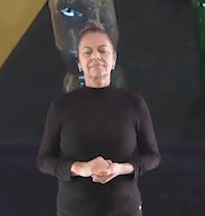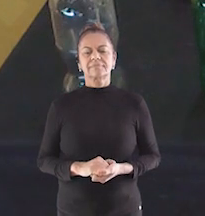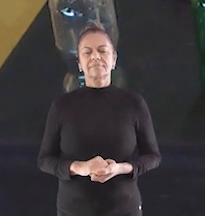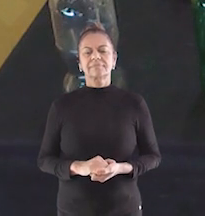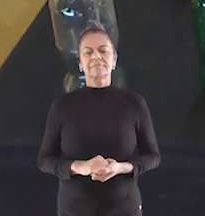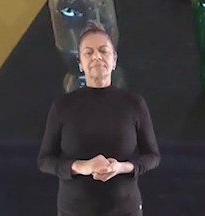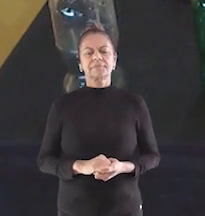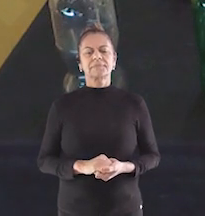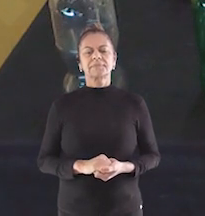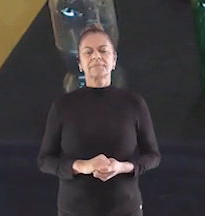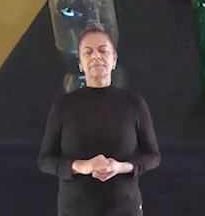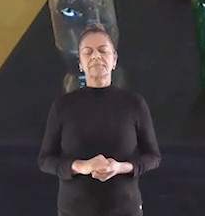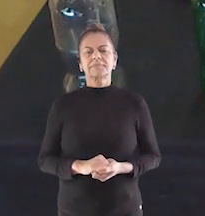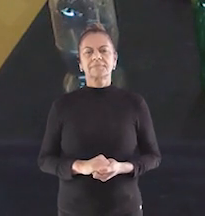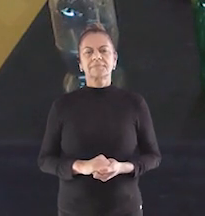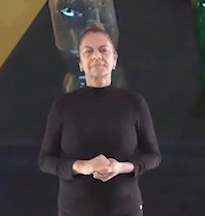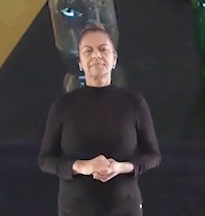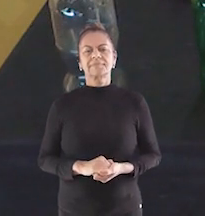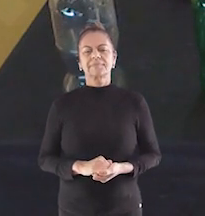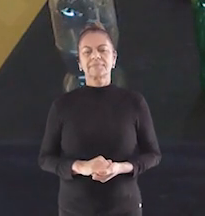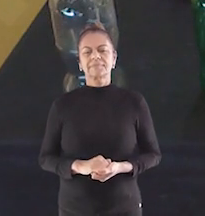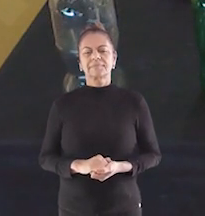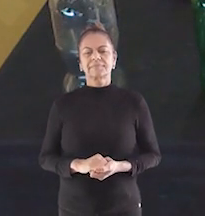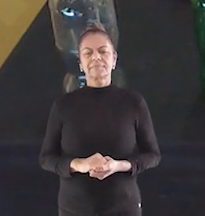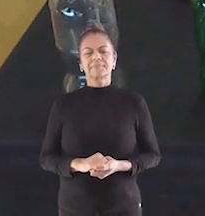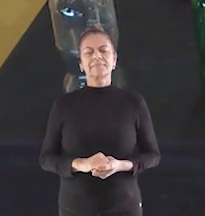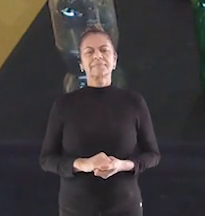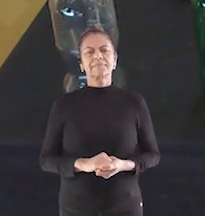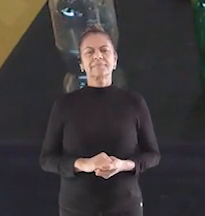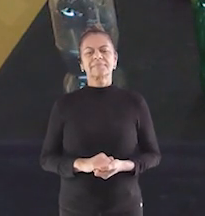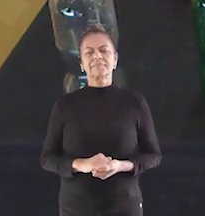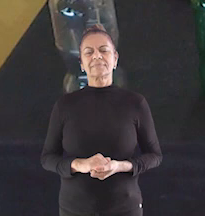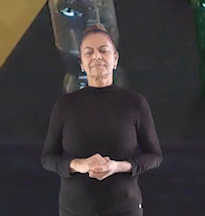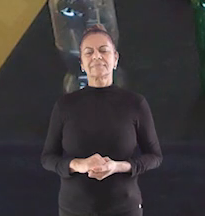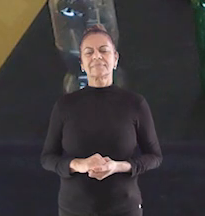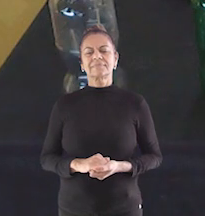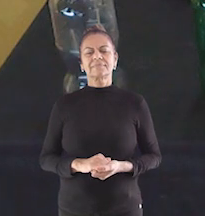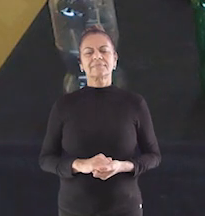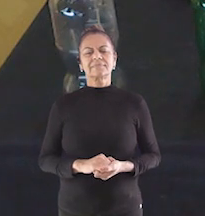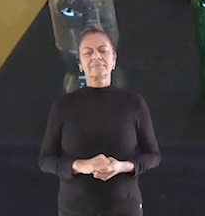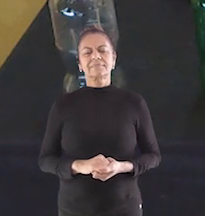Depois, prenda a fita no fundo da bandeja.